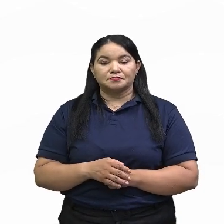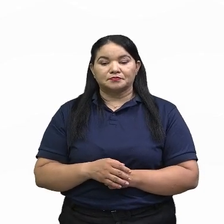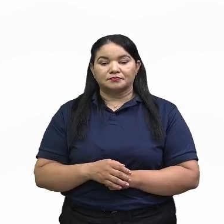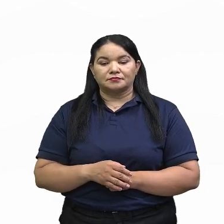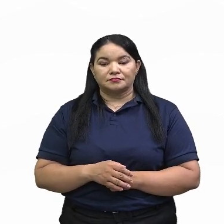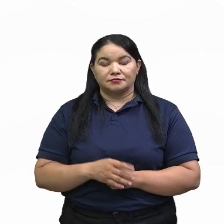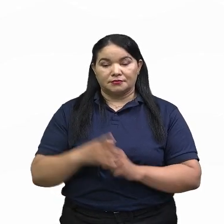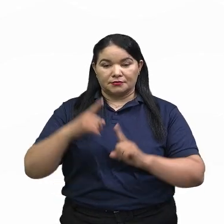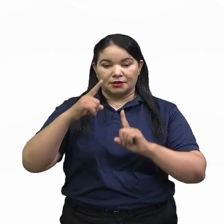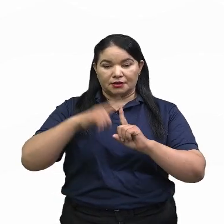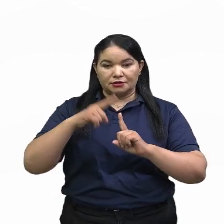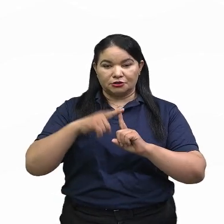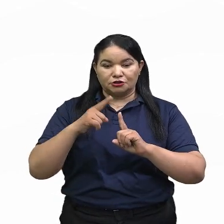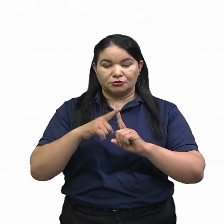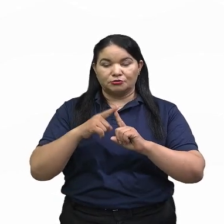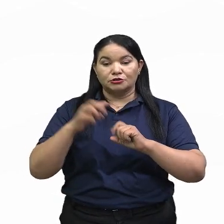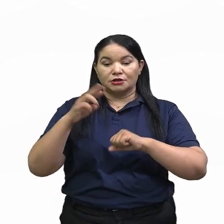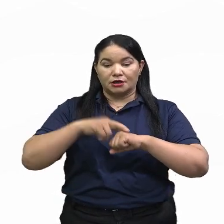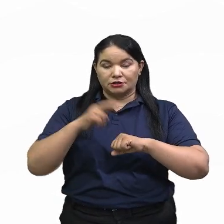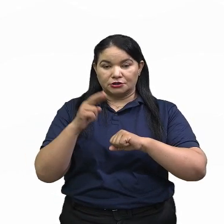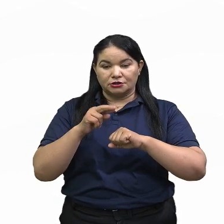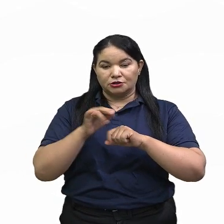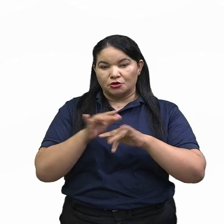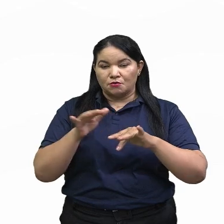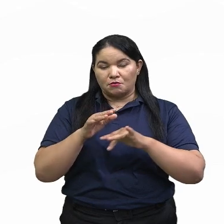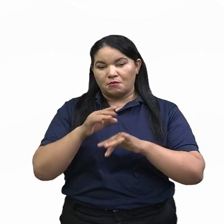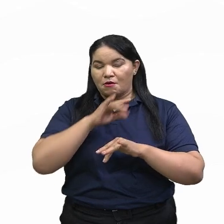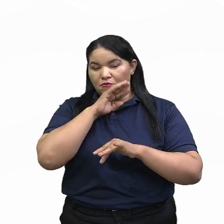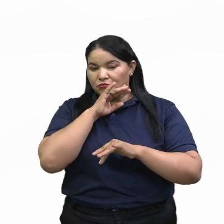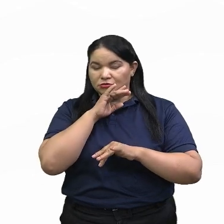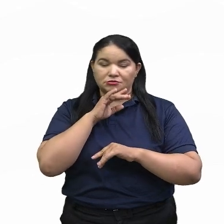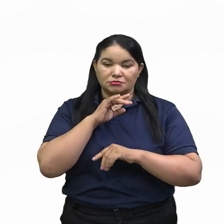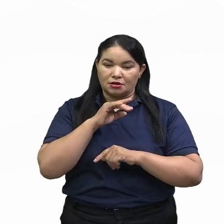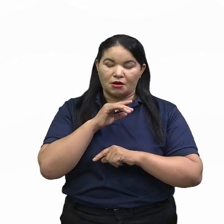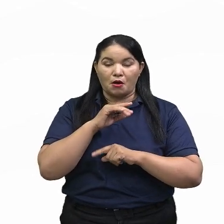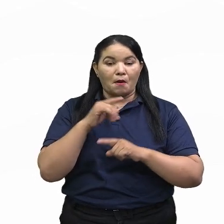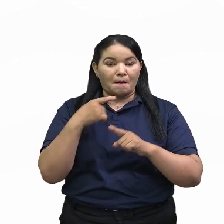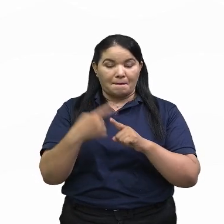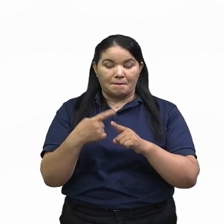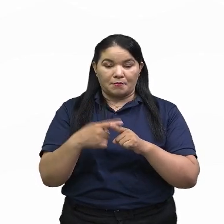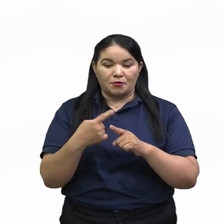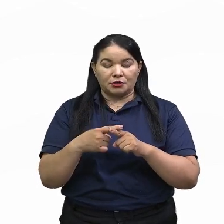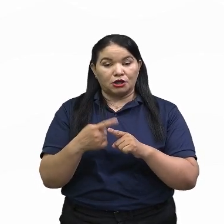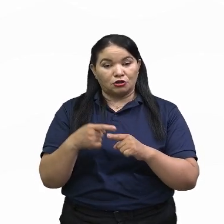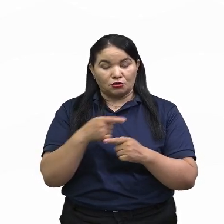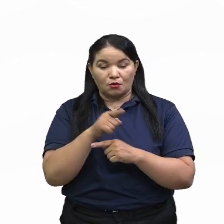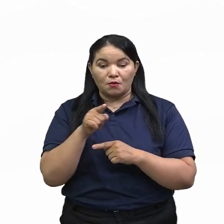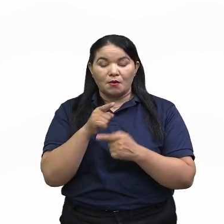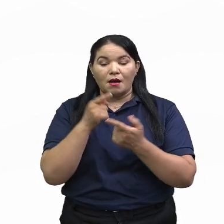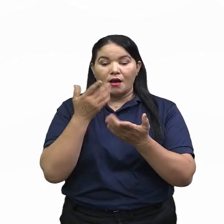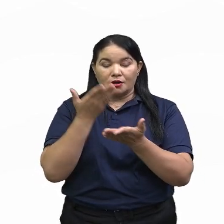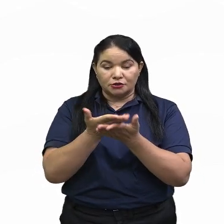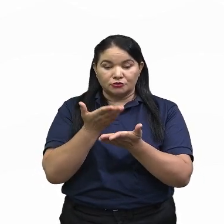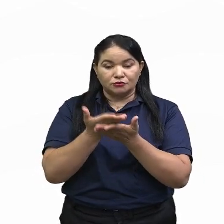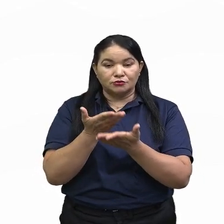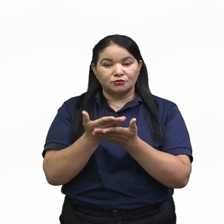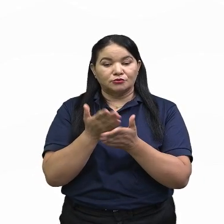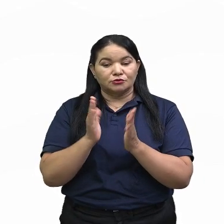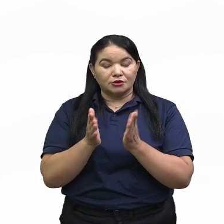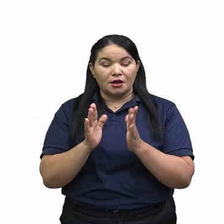tipo de radiação ela é maléfica. E acontece que nós estudamos também